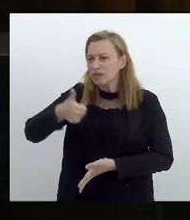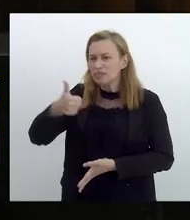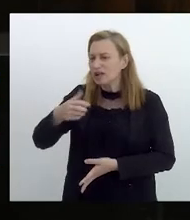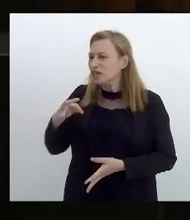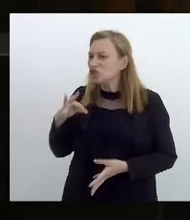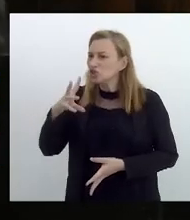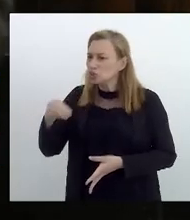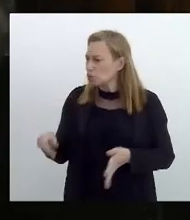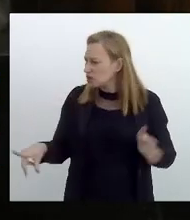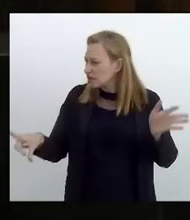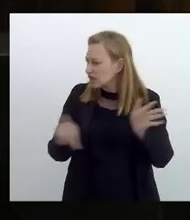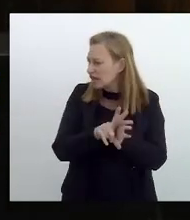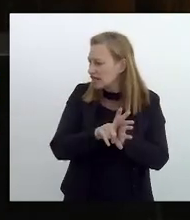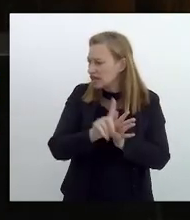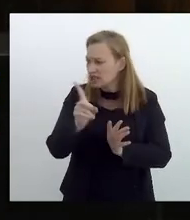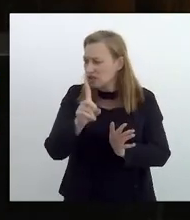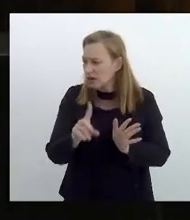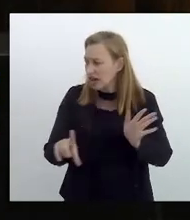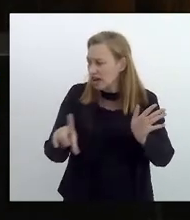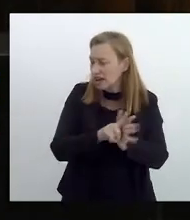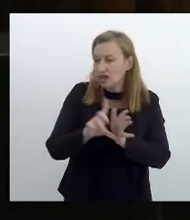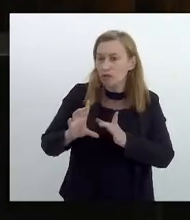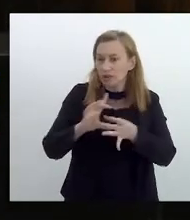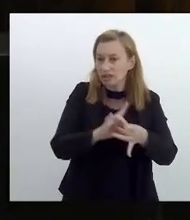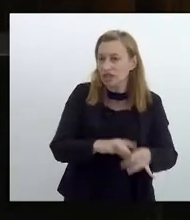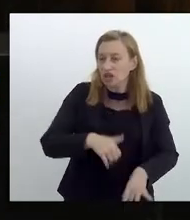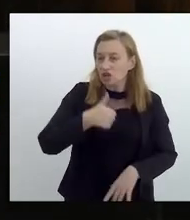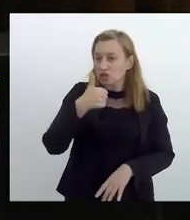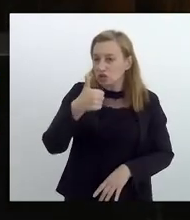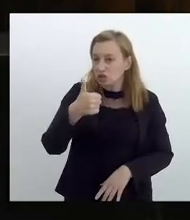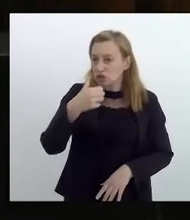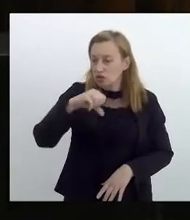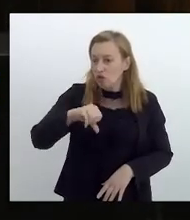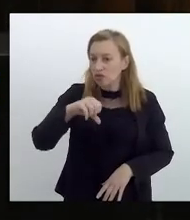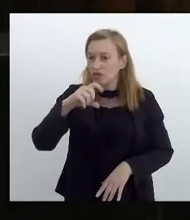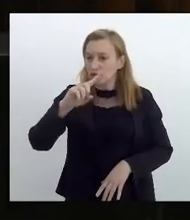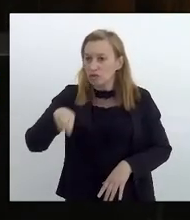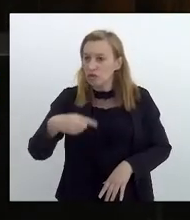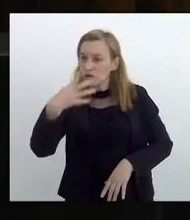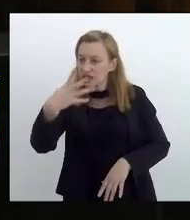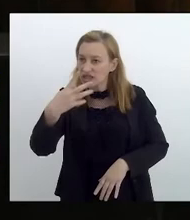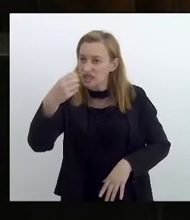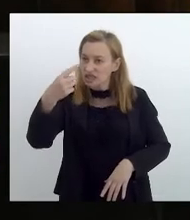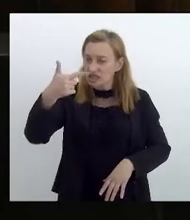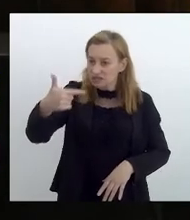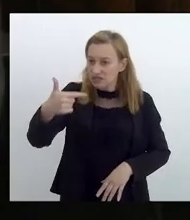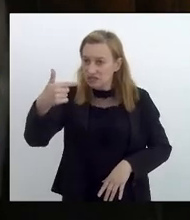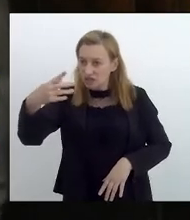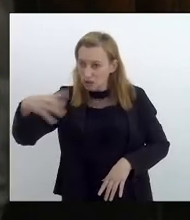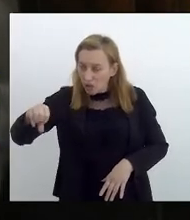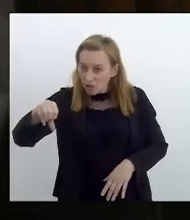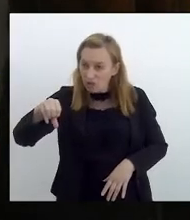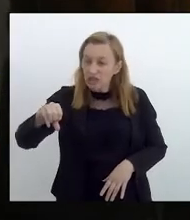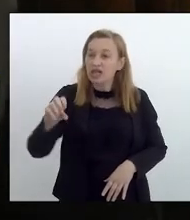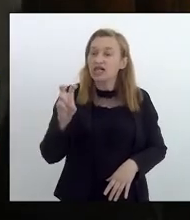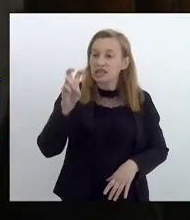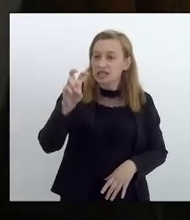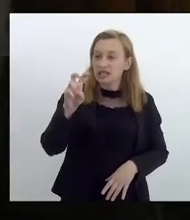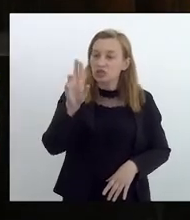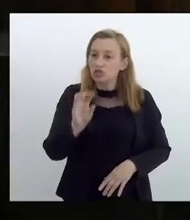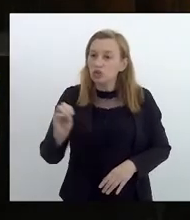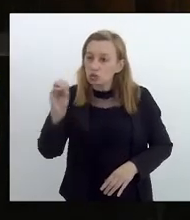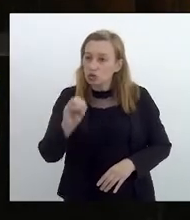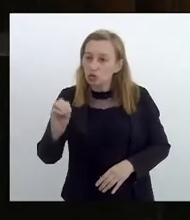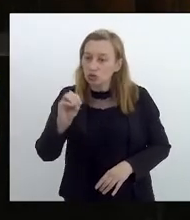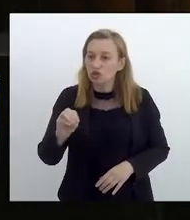de todas as leis que não é lei complementar é a lei 9.429 de cinco de Outubro de